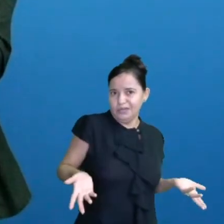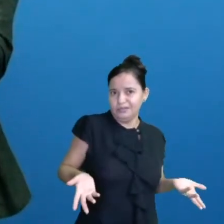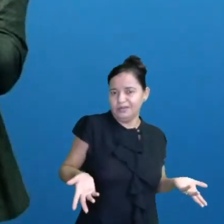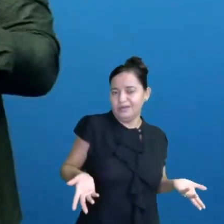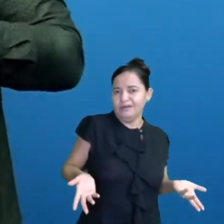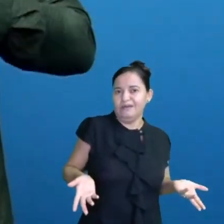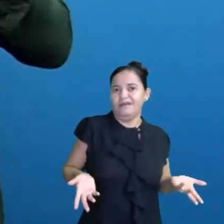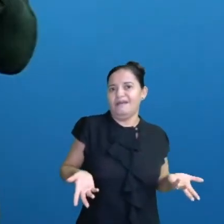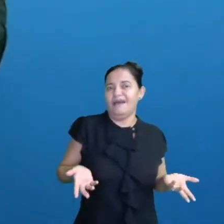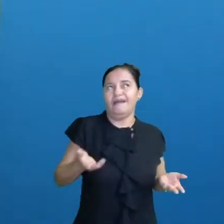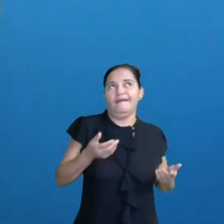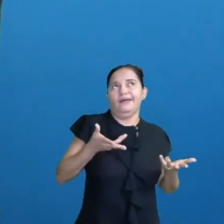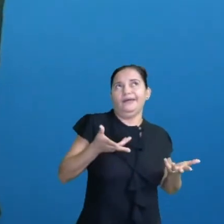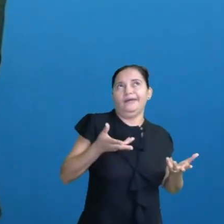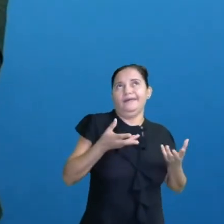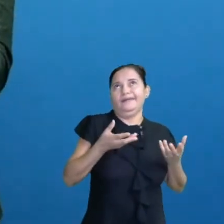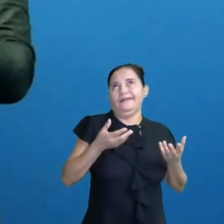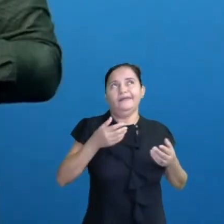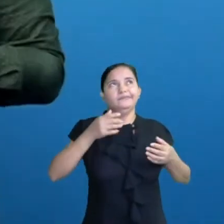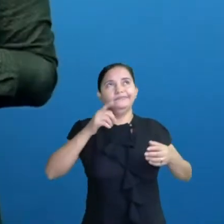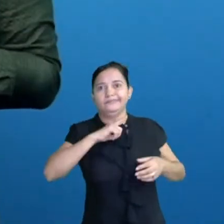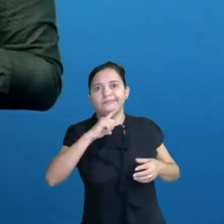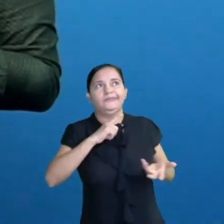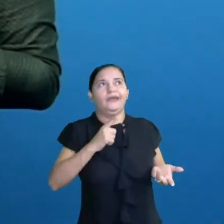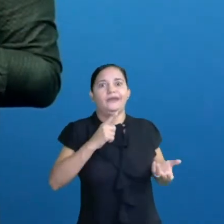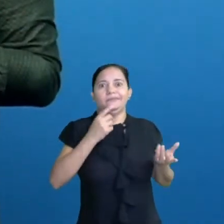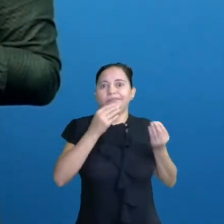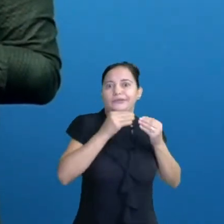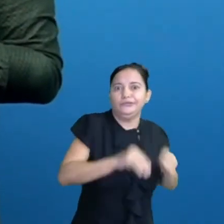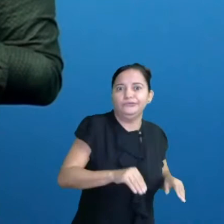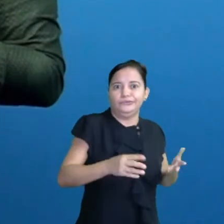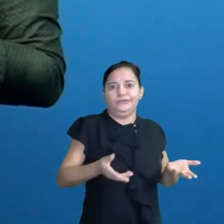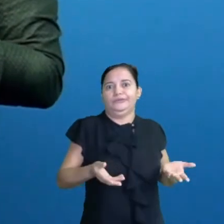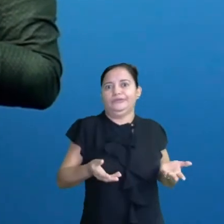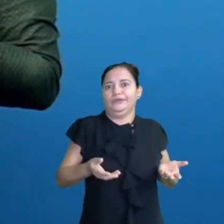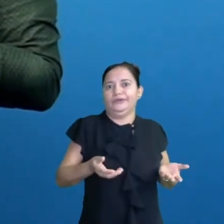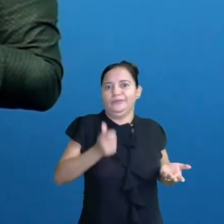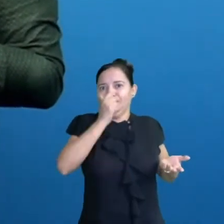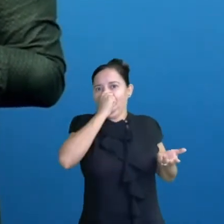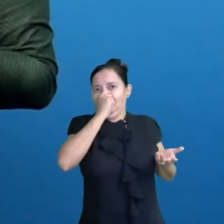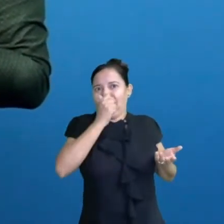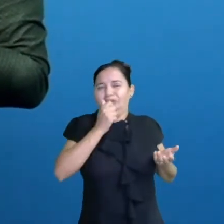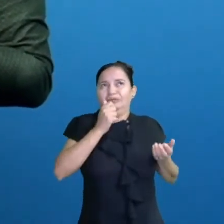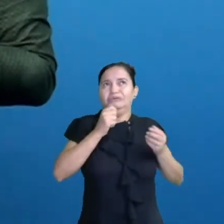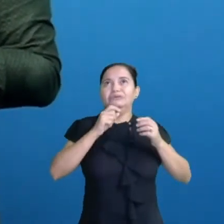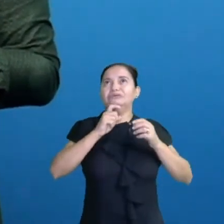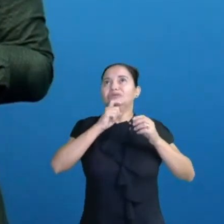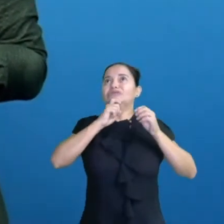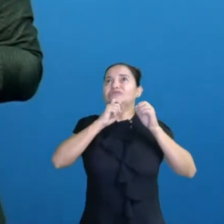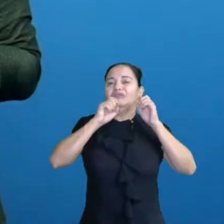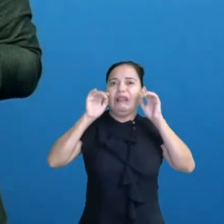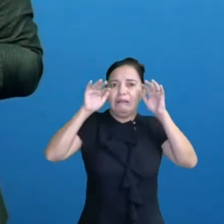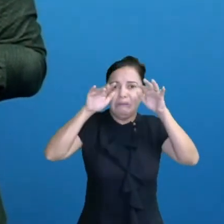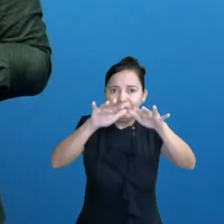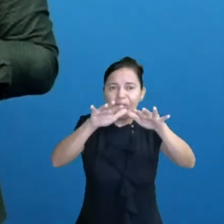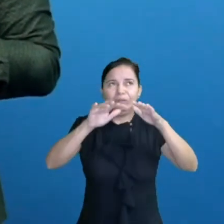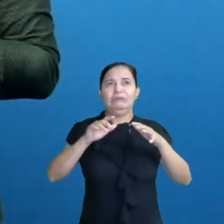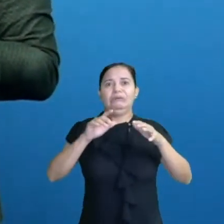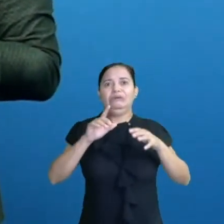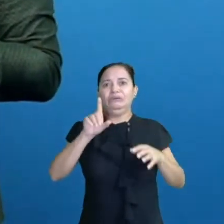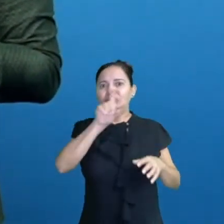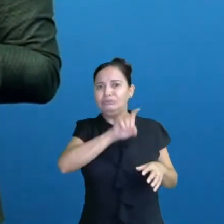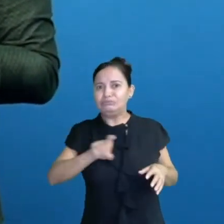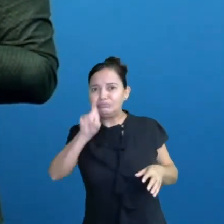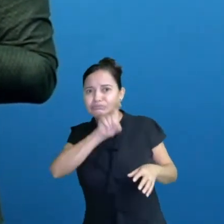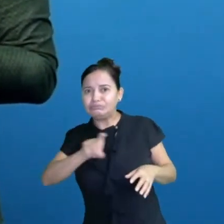ambiental, onde a gente está produzindo muito poluente, e o uso desse CFC lá em ar-condicionados, em aerosóis e outros produtos, faz